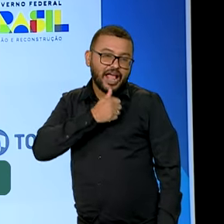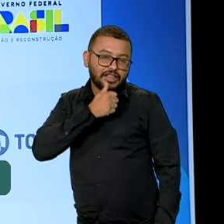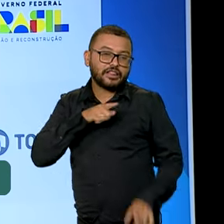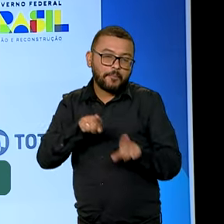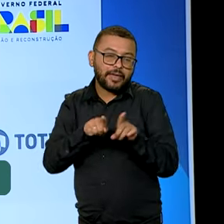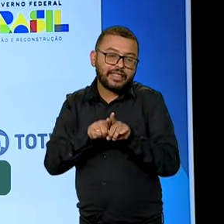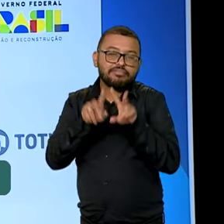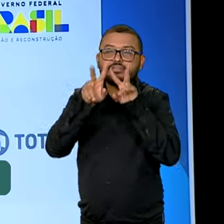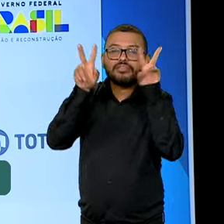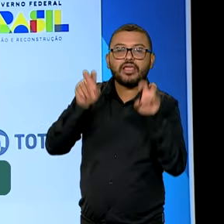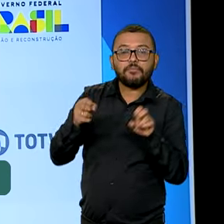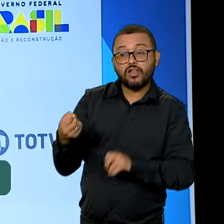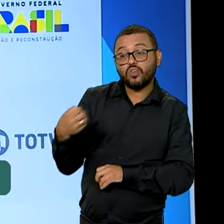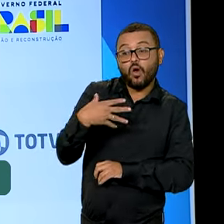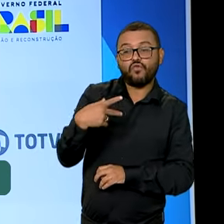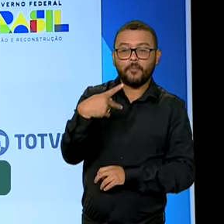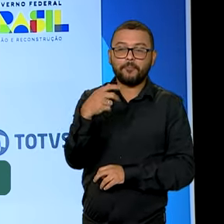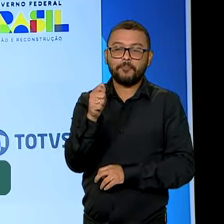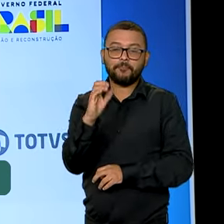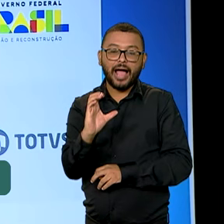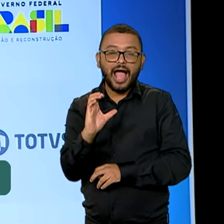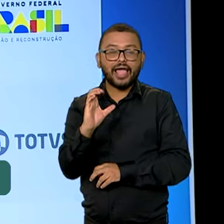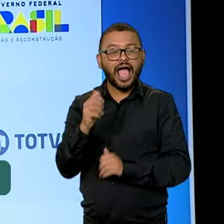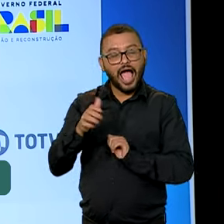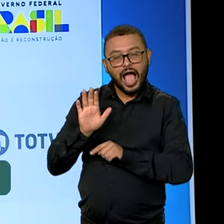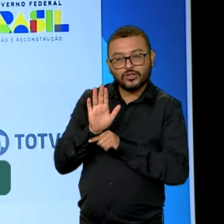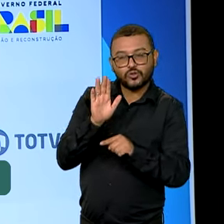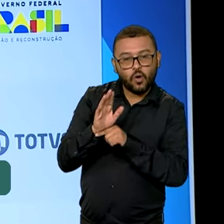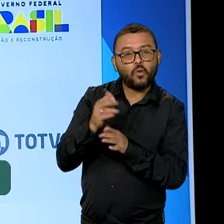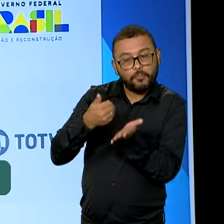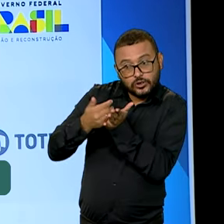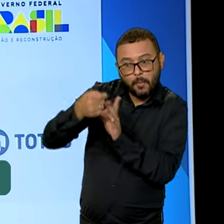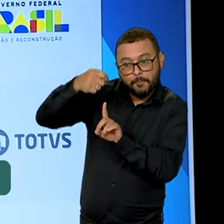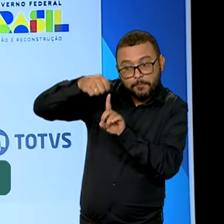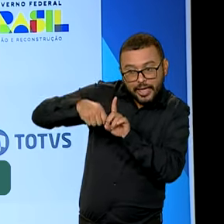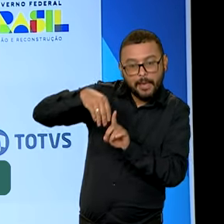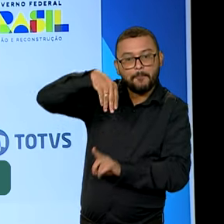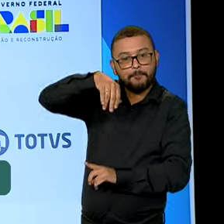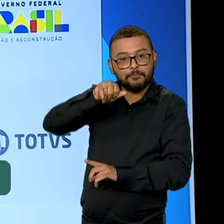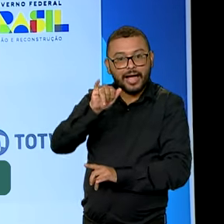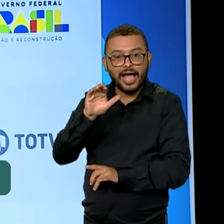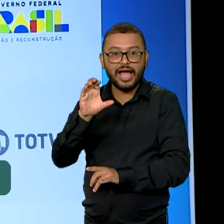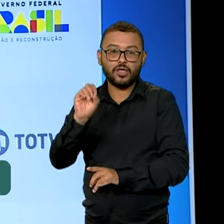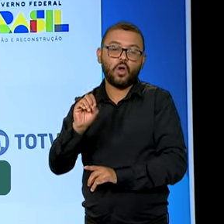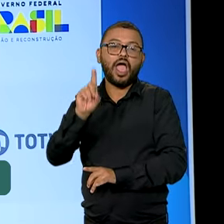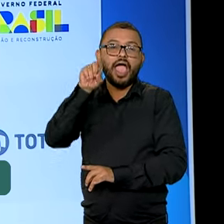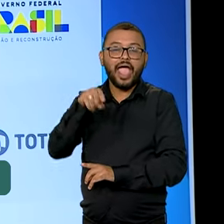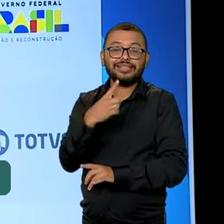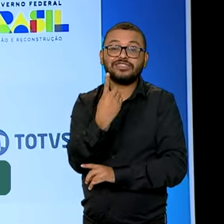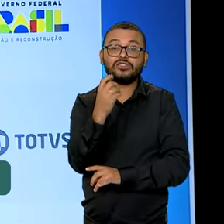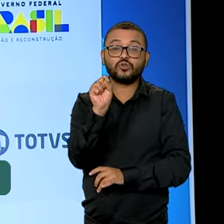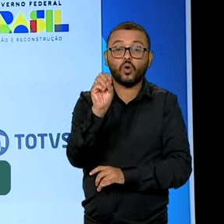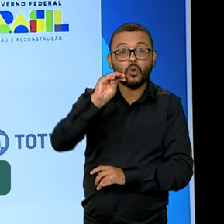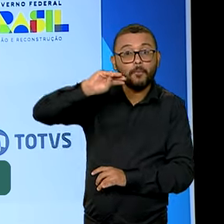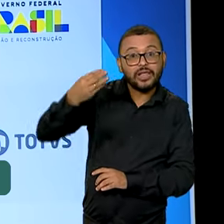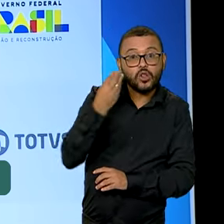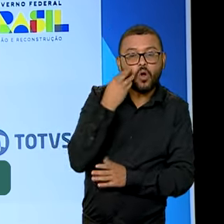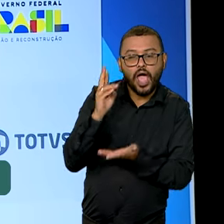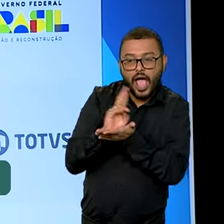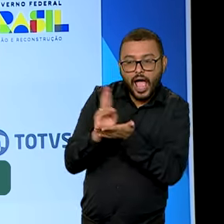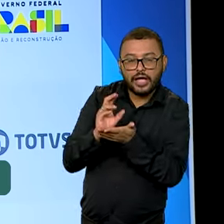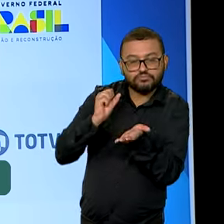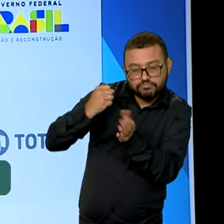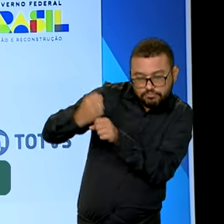também sobre o novo PAC, que foi anunciado em maio e prevê 18 bilhões de reais para mais de 6